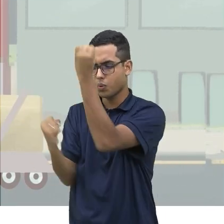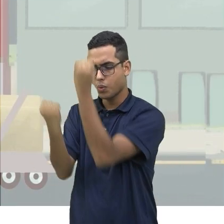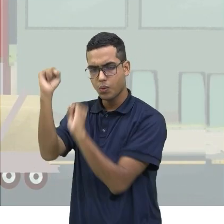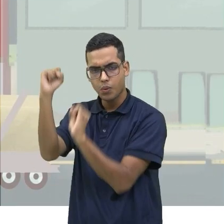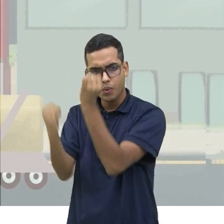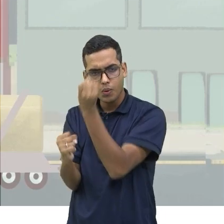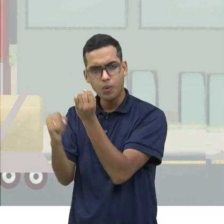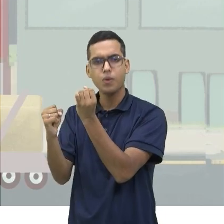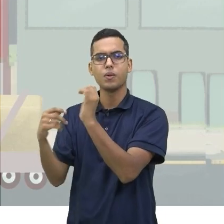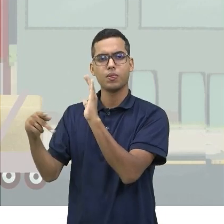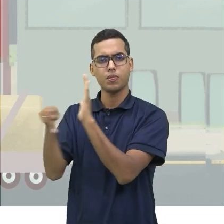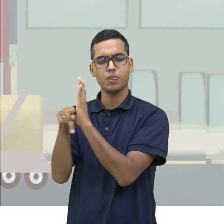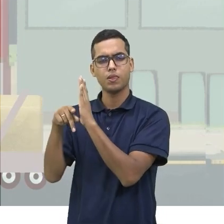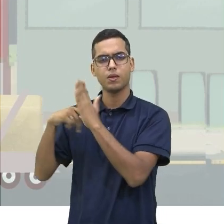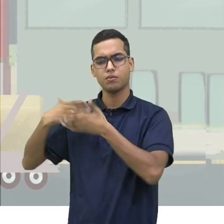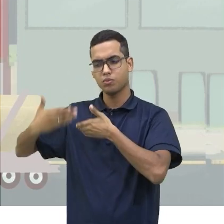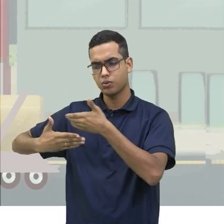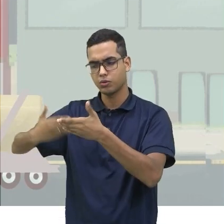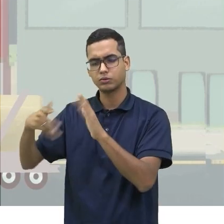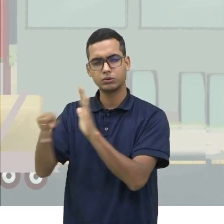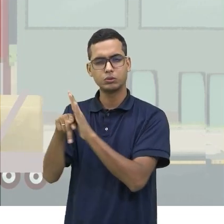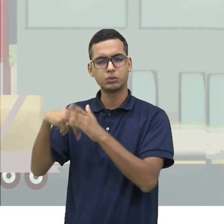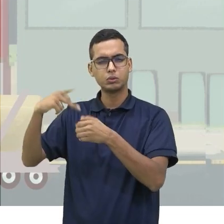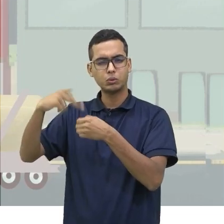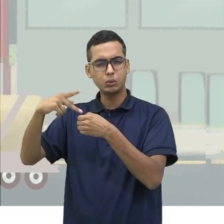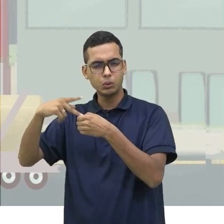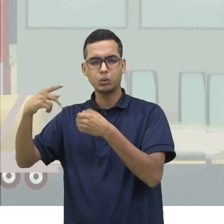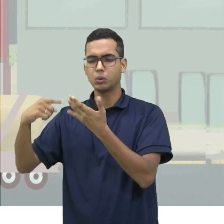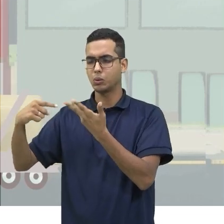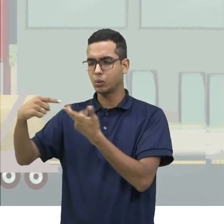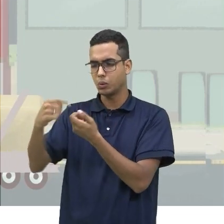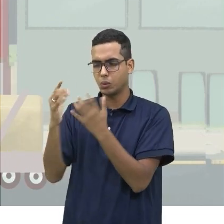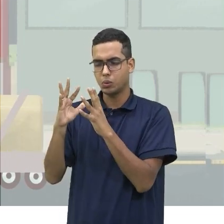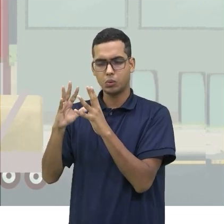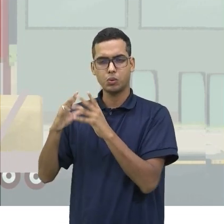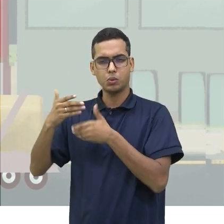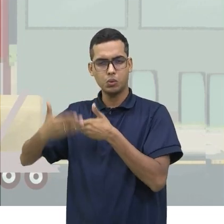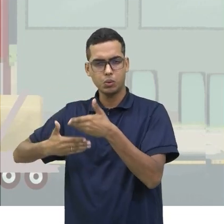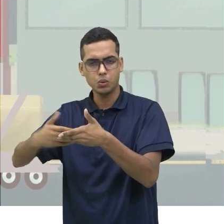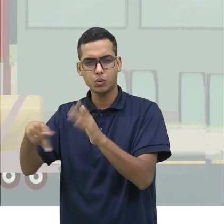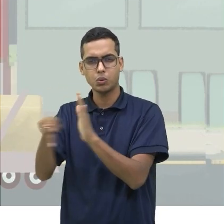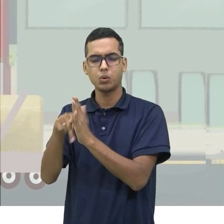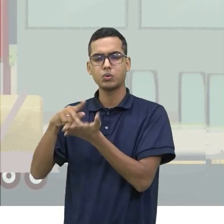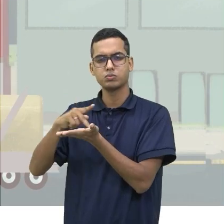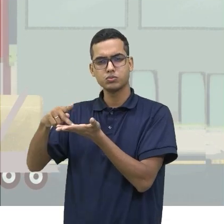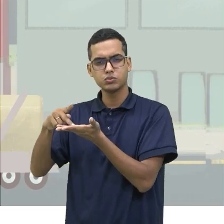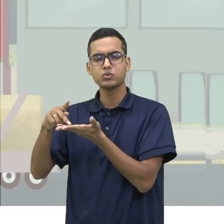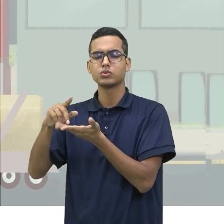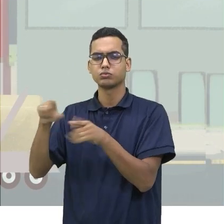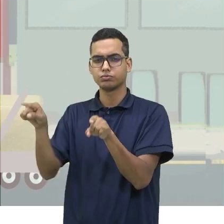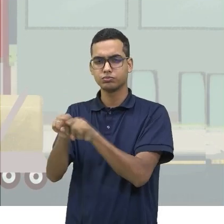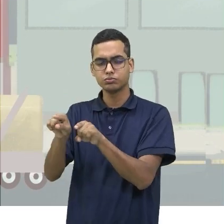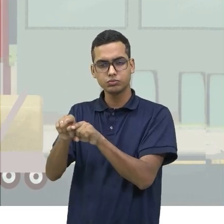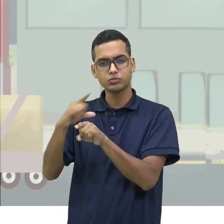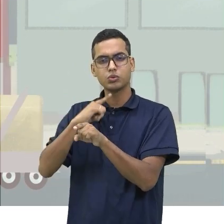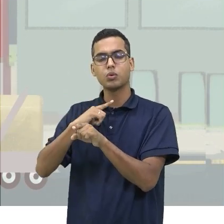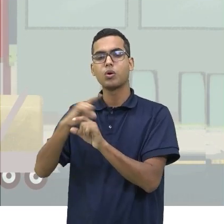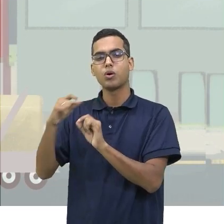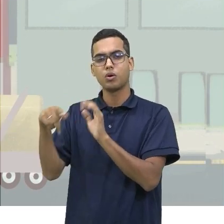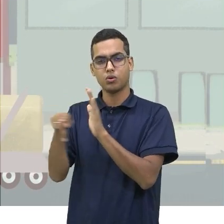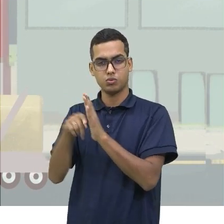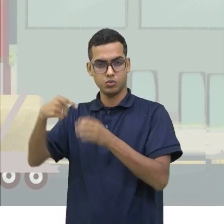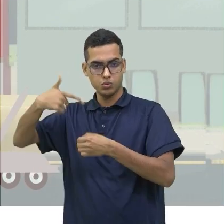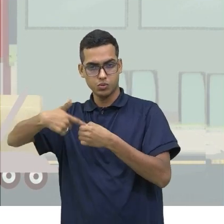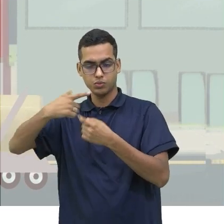componentes, possibilitando a obtenção de uma série de produtos, como a gasolina e o óleo diesel. O gás natural, por sua